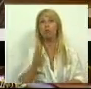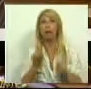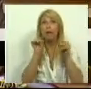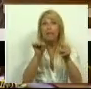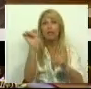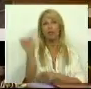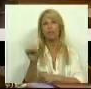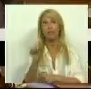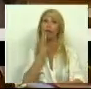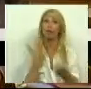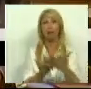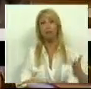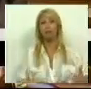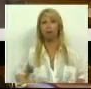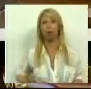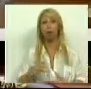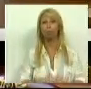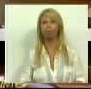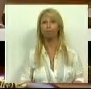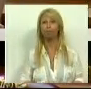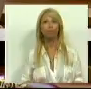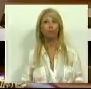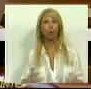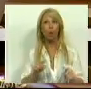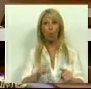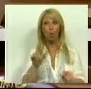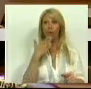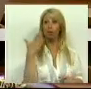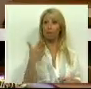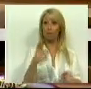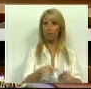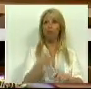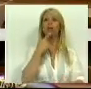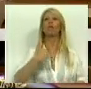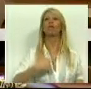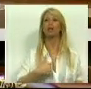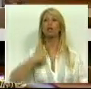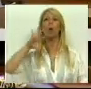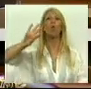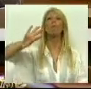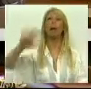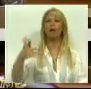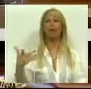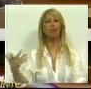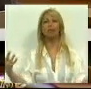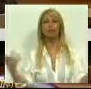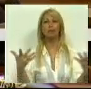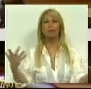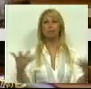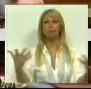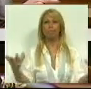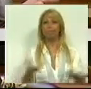é contribuir para o desemprego. Ou quando esta petição nos diz que o país está confrontado com o